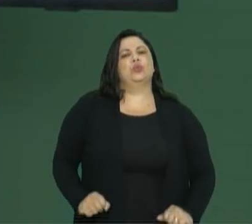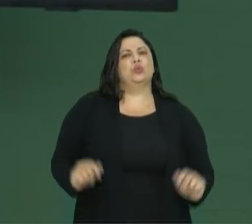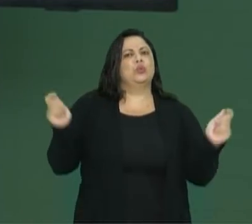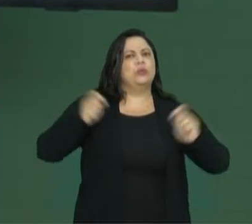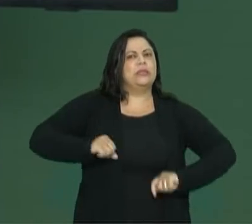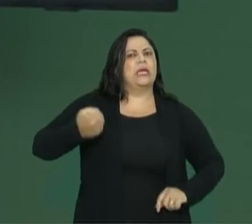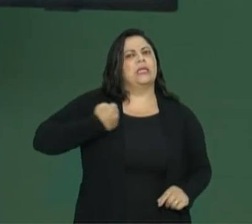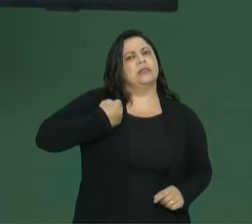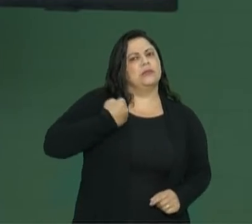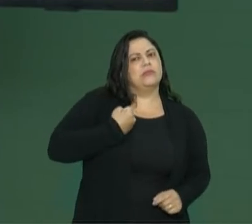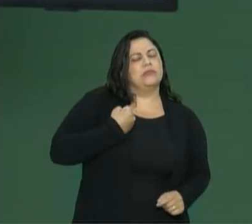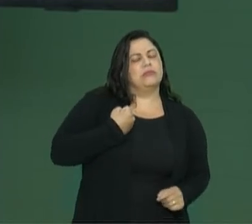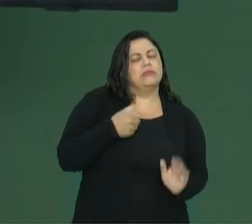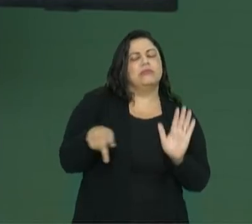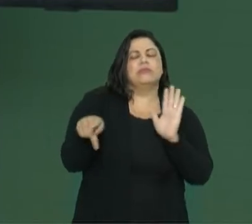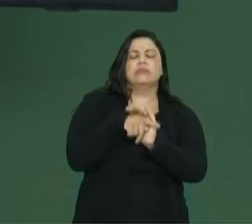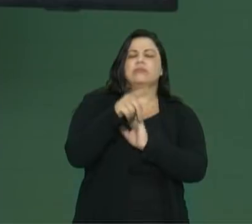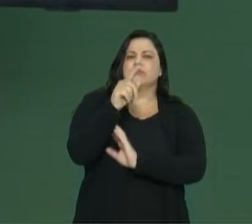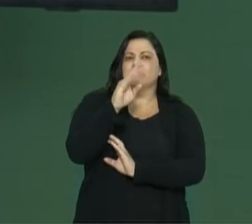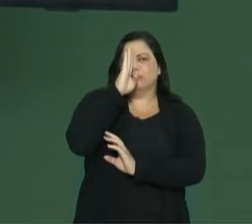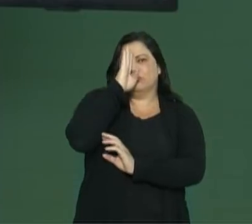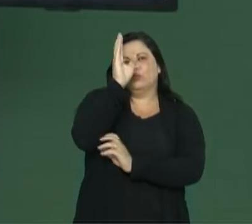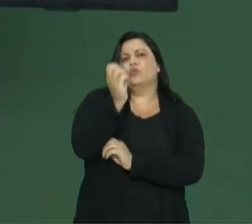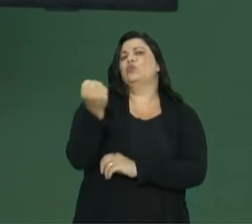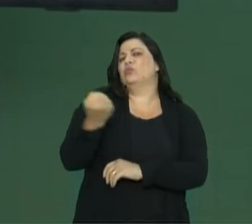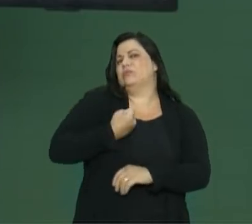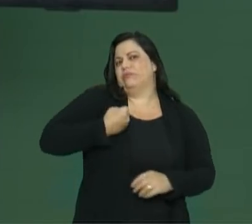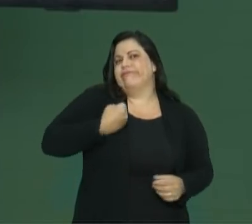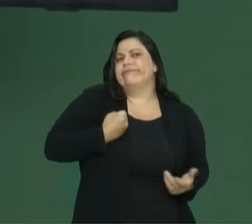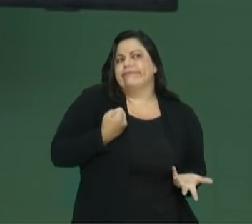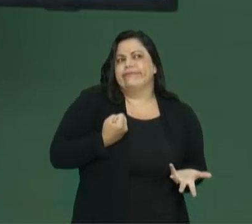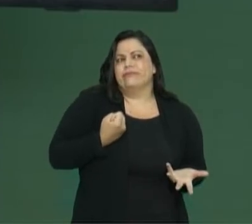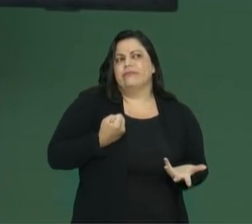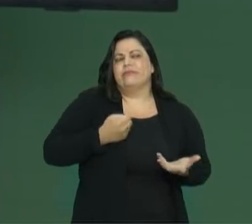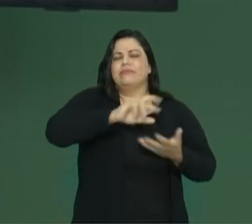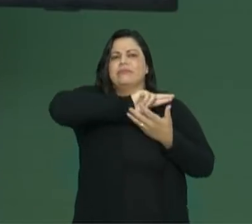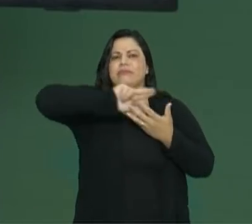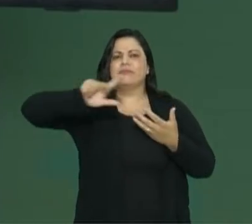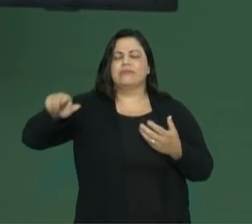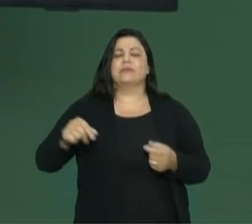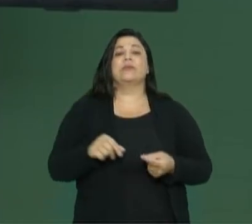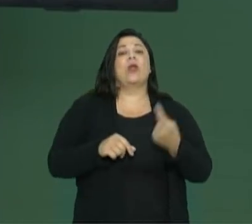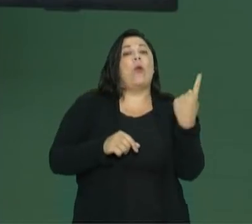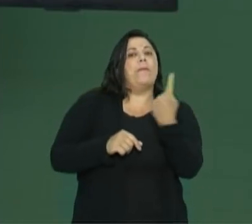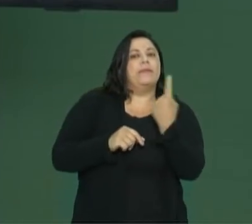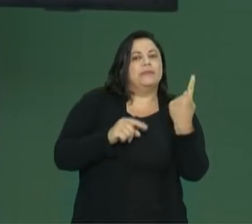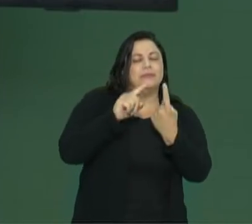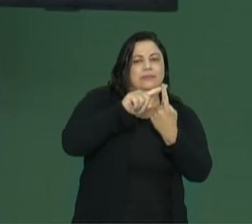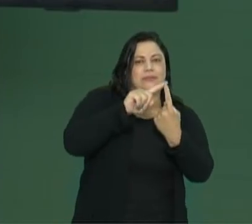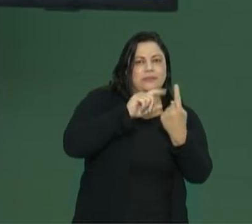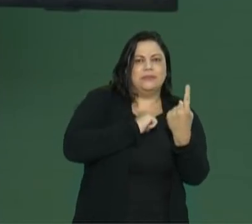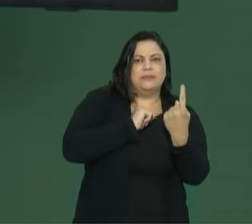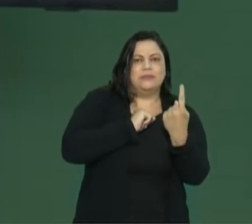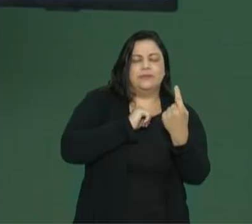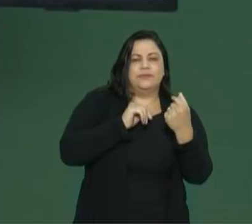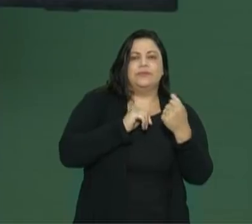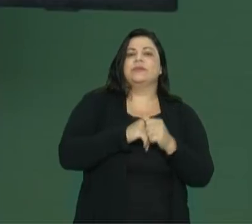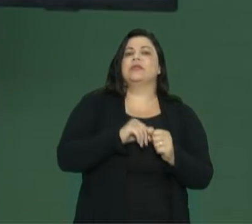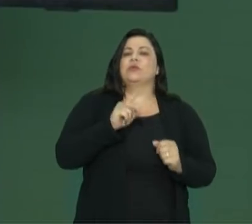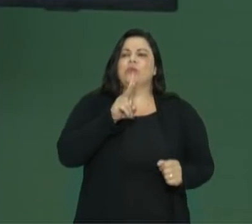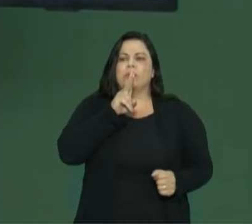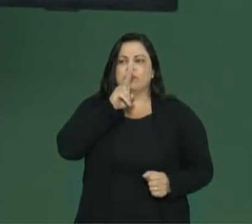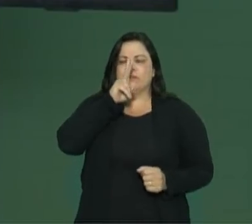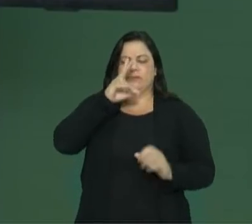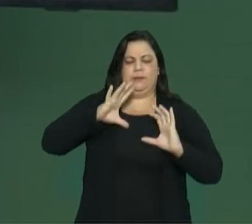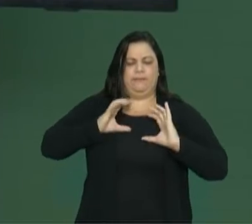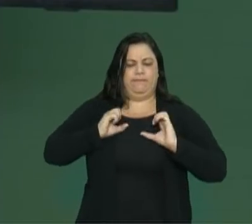número para nós, certo? E aí nós vamos ter alguns casos. O primeiro caso que nós temos aqui é quando a força que nós